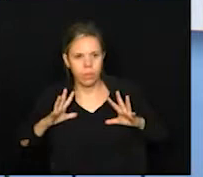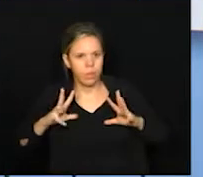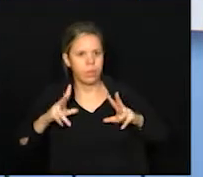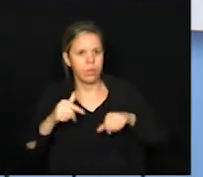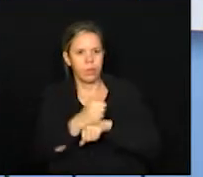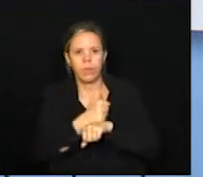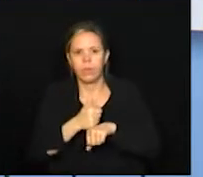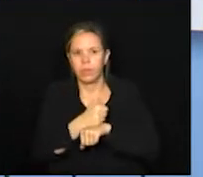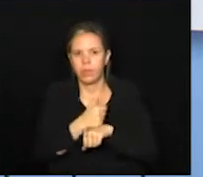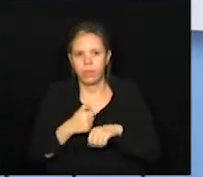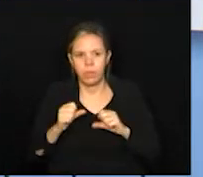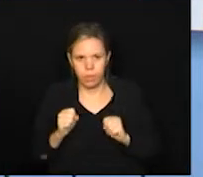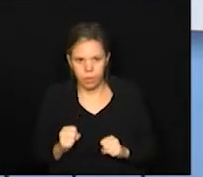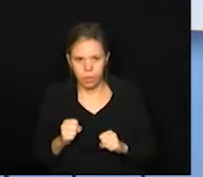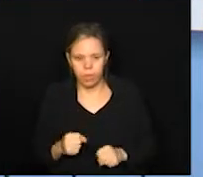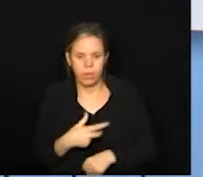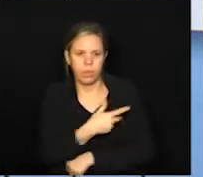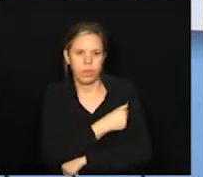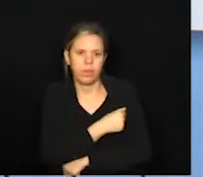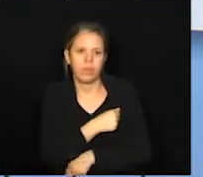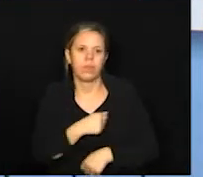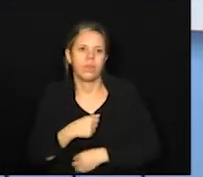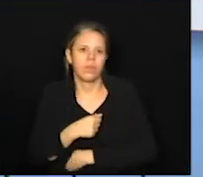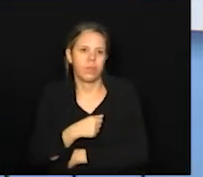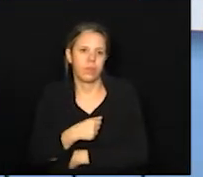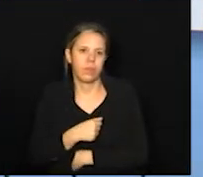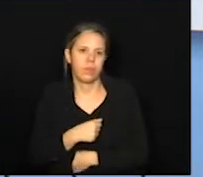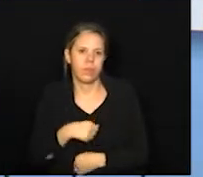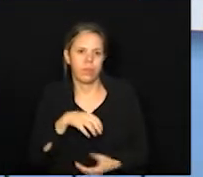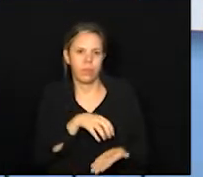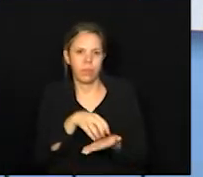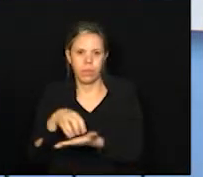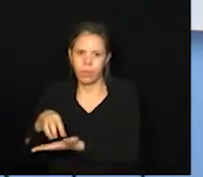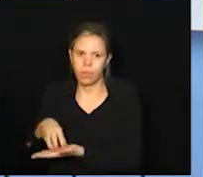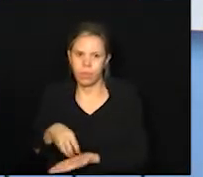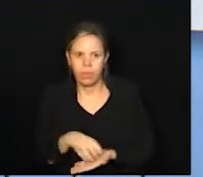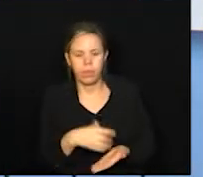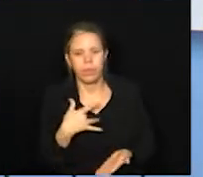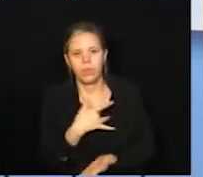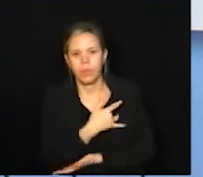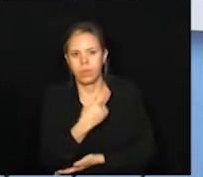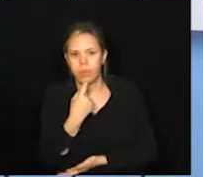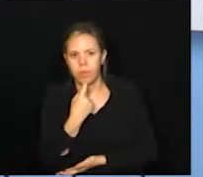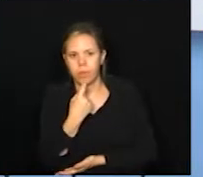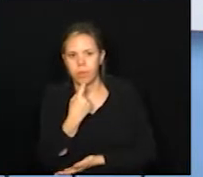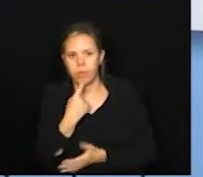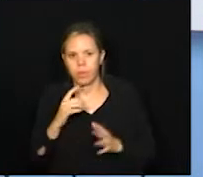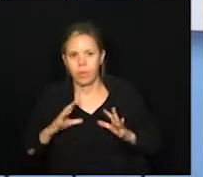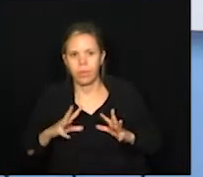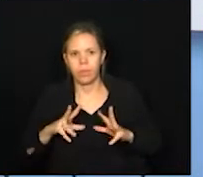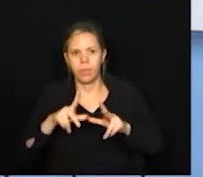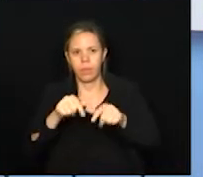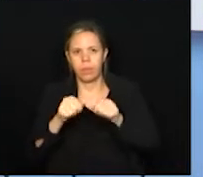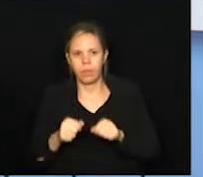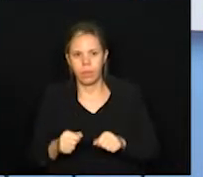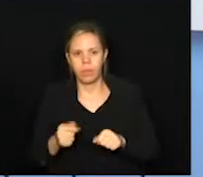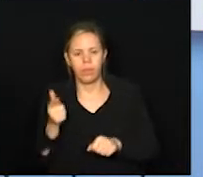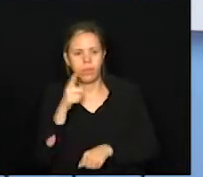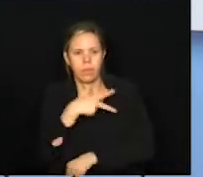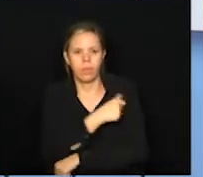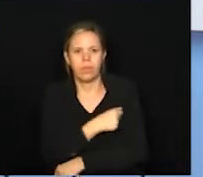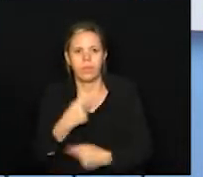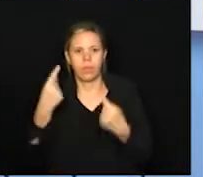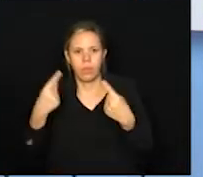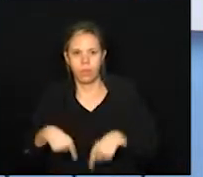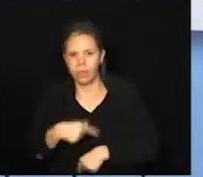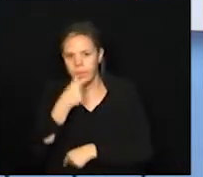as categorias. Então, além dos centros de saúde de Campinas, todos que estão vacinando